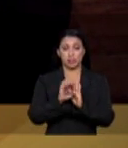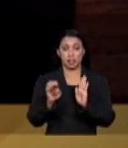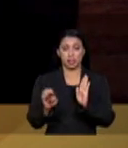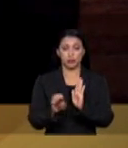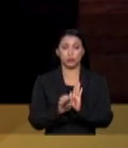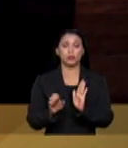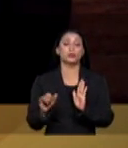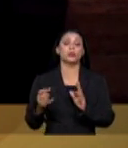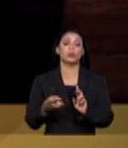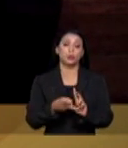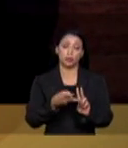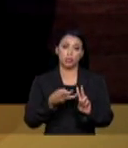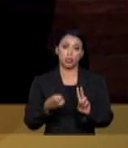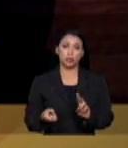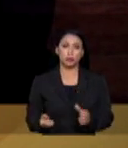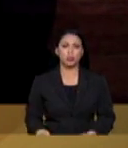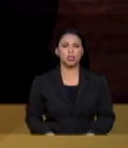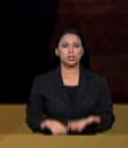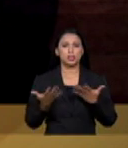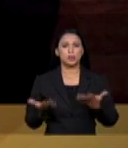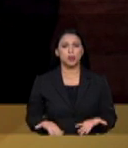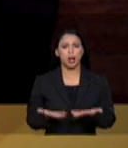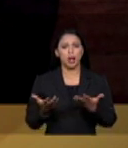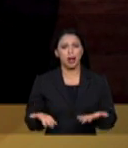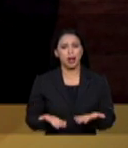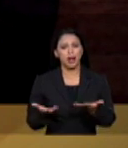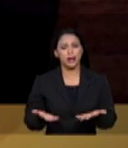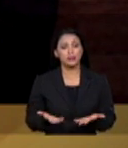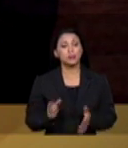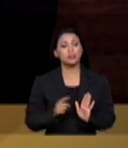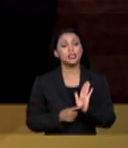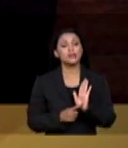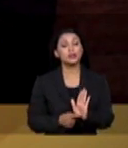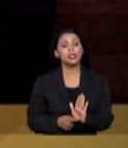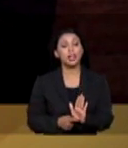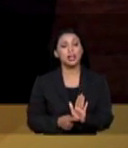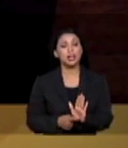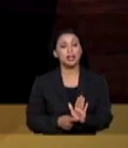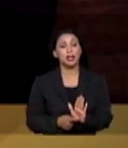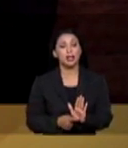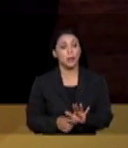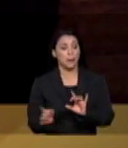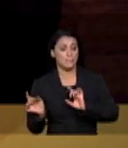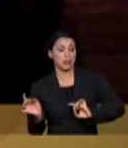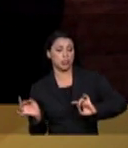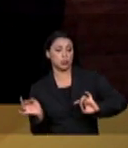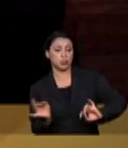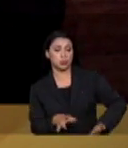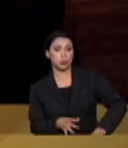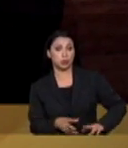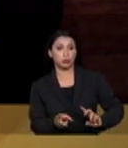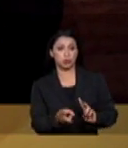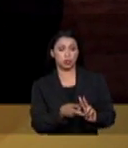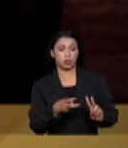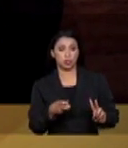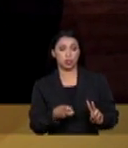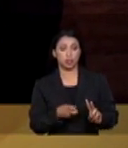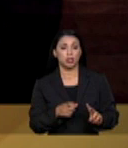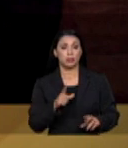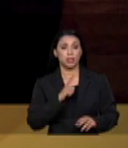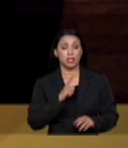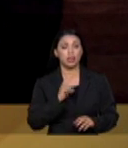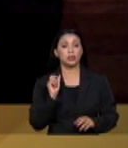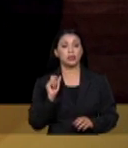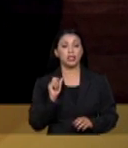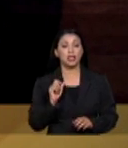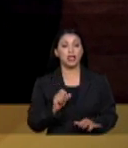índio estimulava o progressivo abandono da condição de indígena para aquisição plena